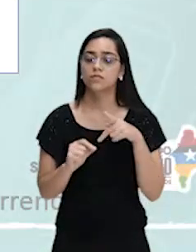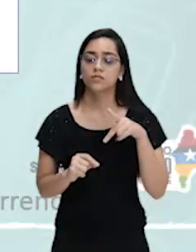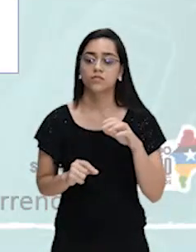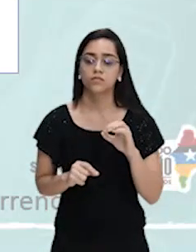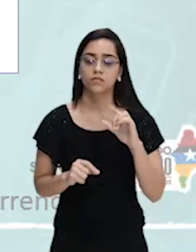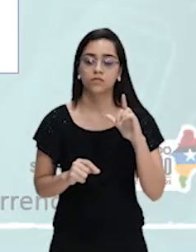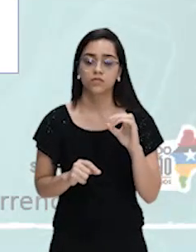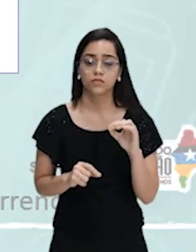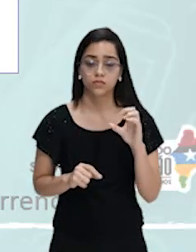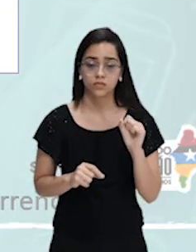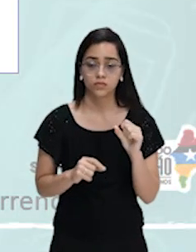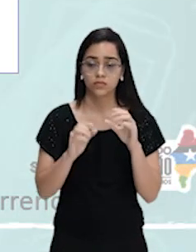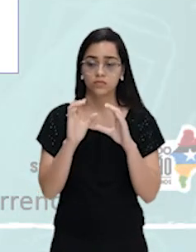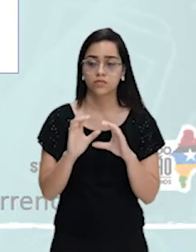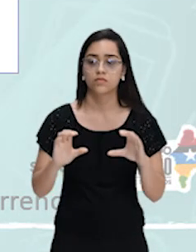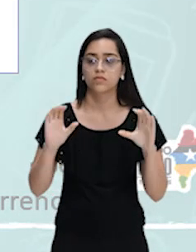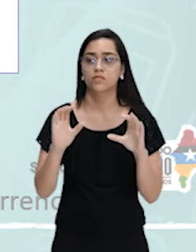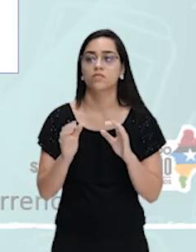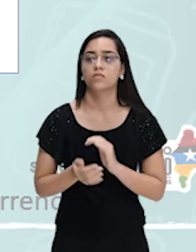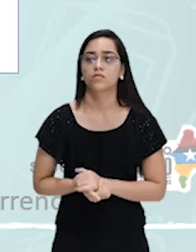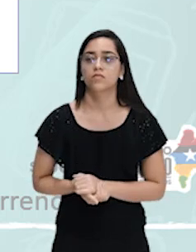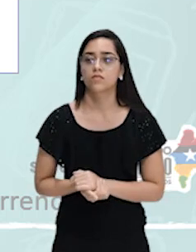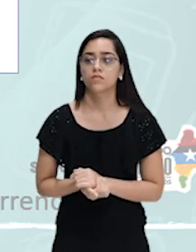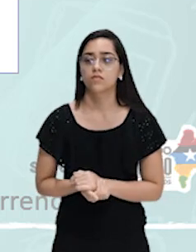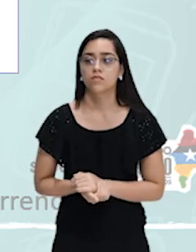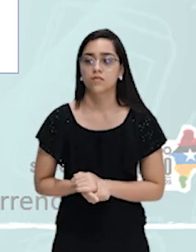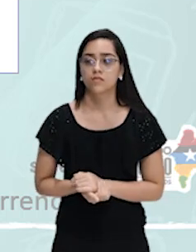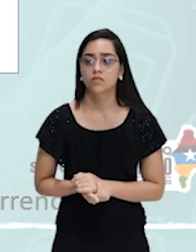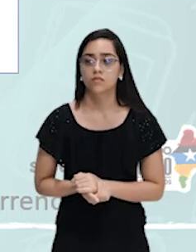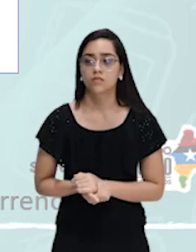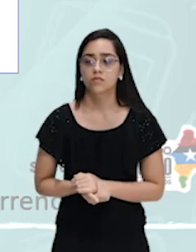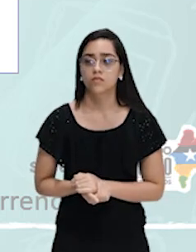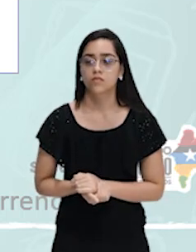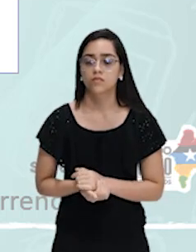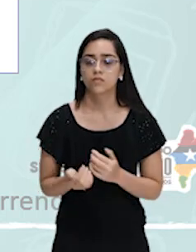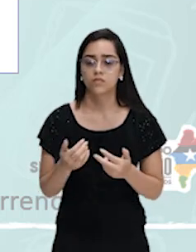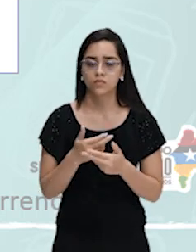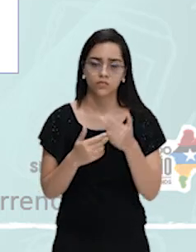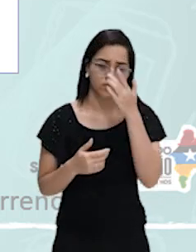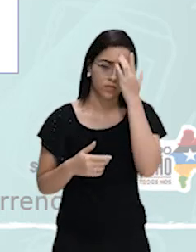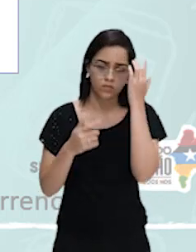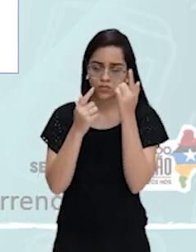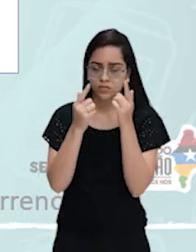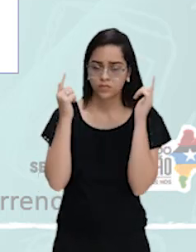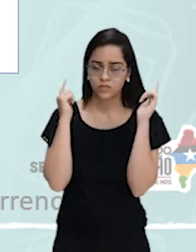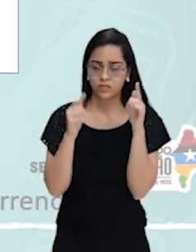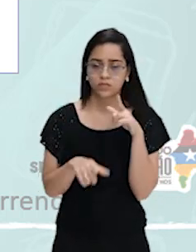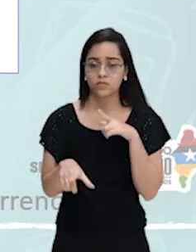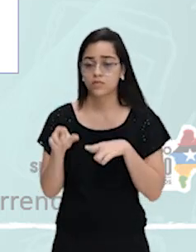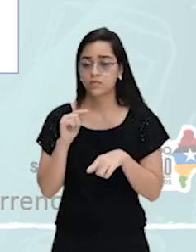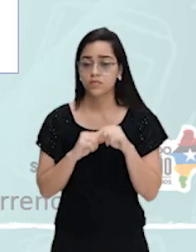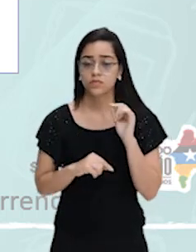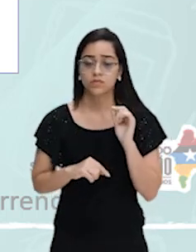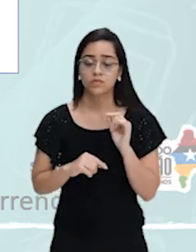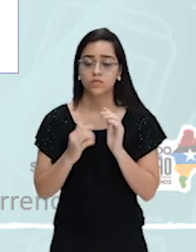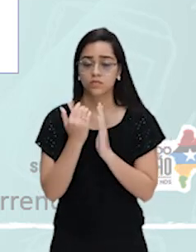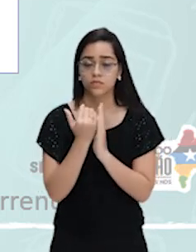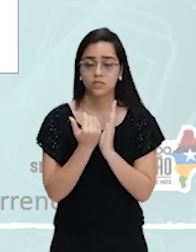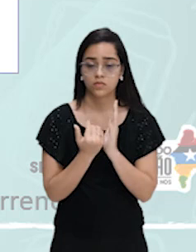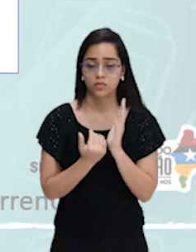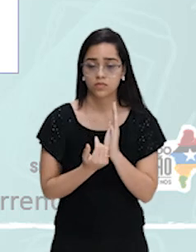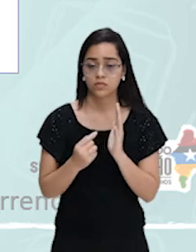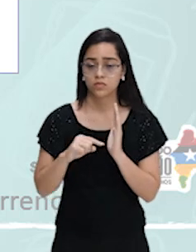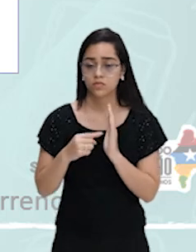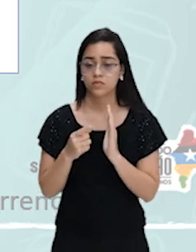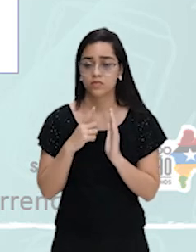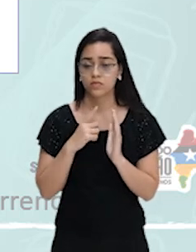celestes. Certo? Os polos celestes, né, os gregos, os antigos gregos, eles definiram alguns planos e pontos